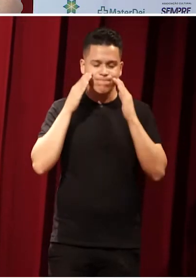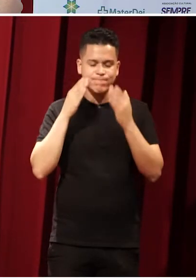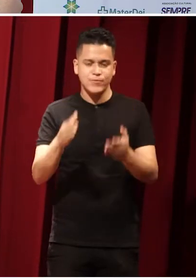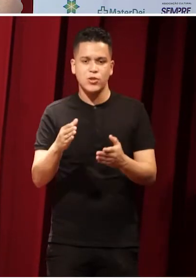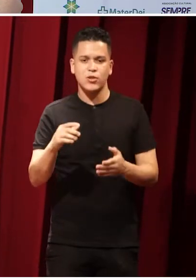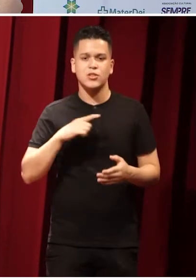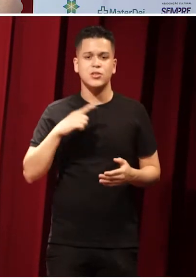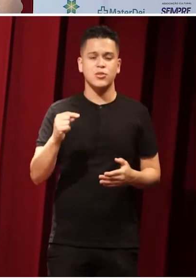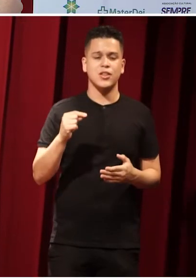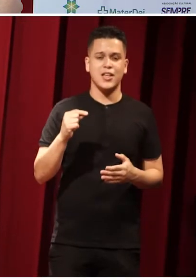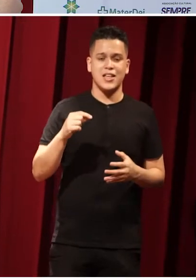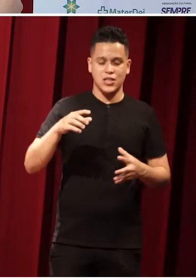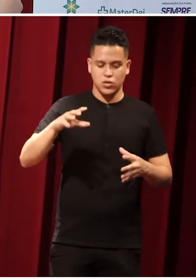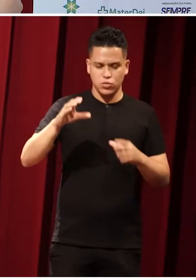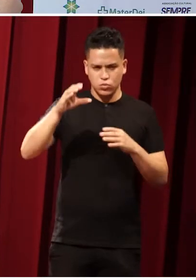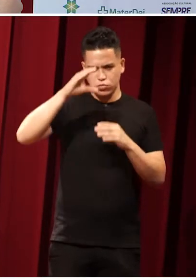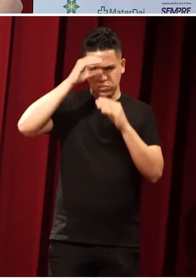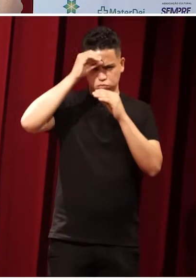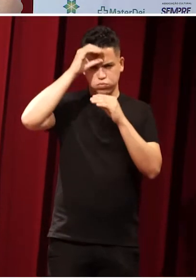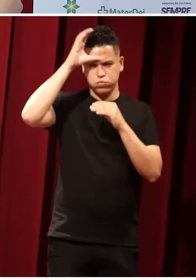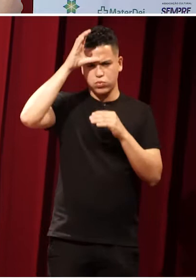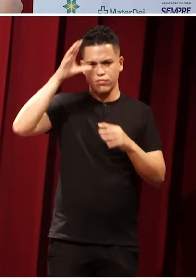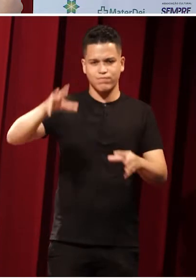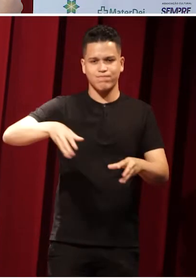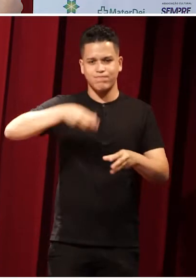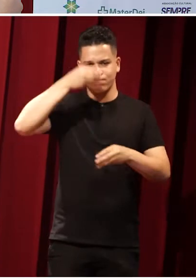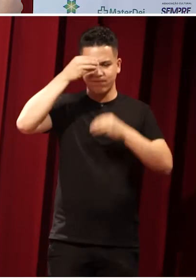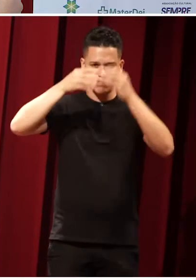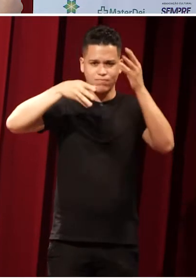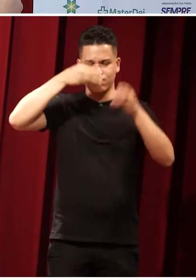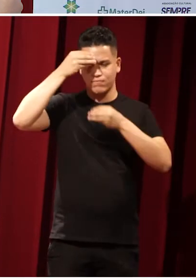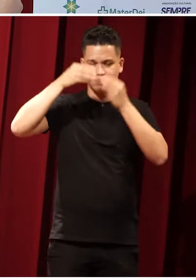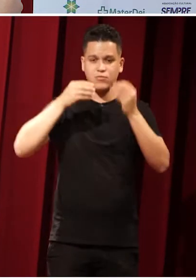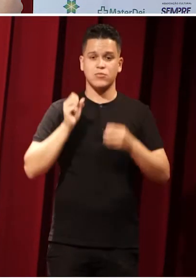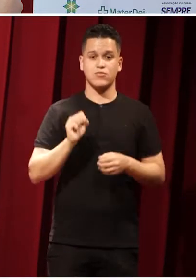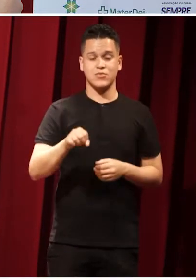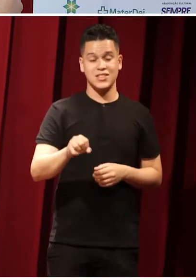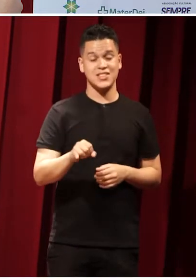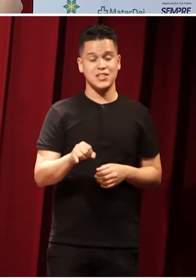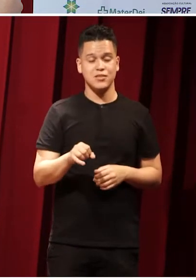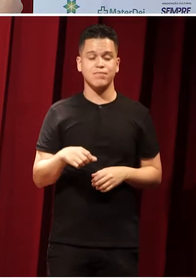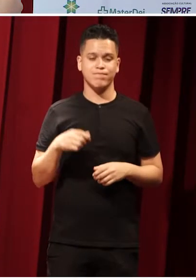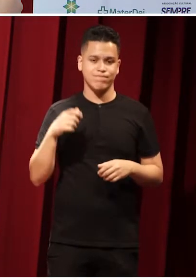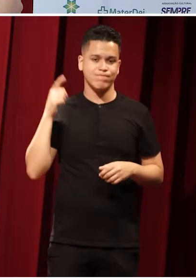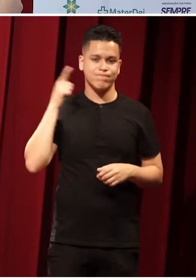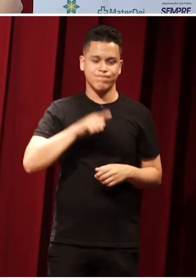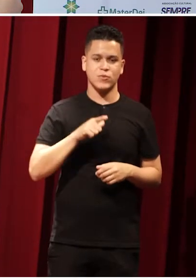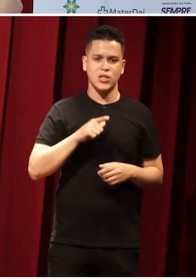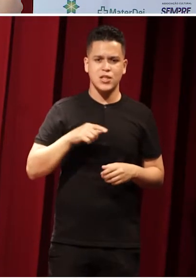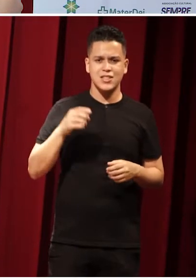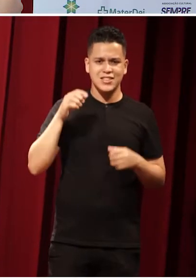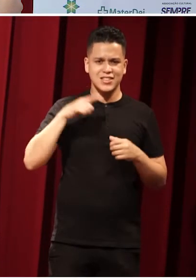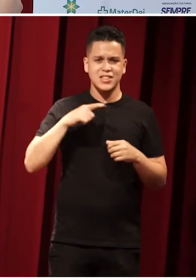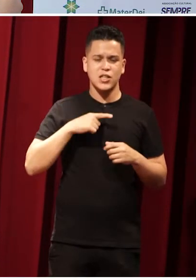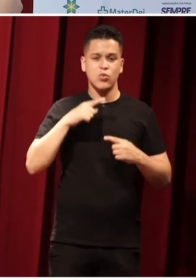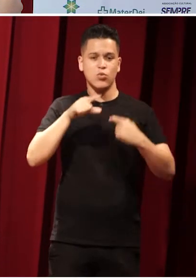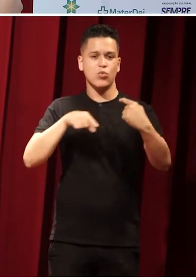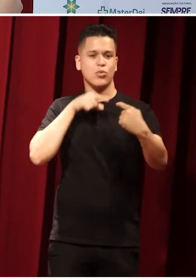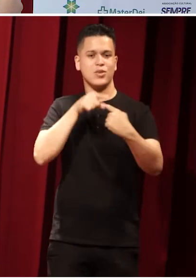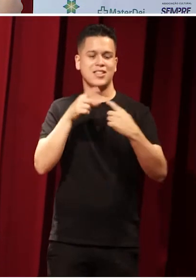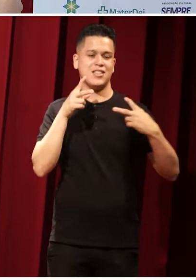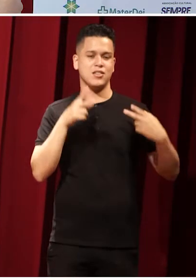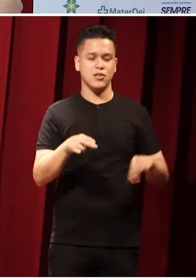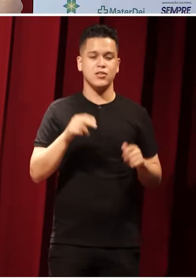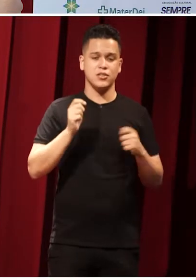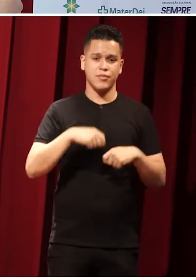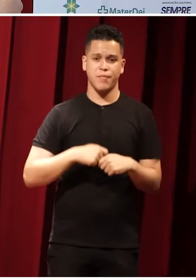natureza e não uma economia da destruição da natureza. E isso por duas características muito importantes e muito